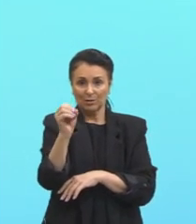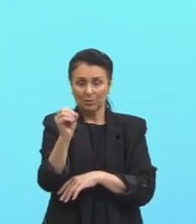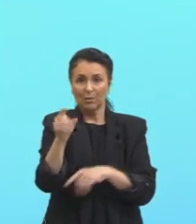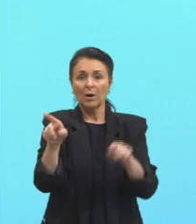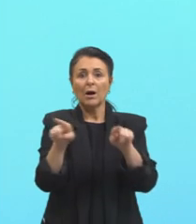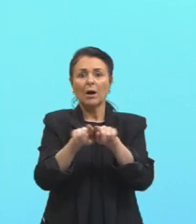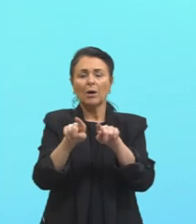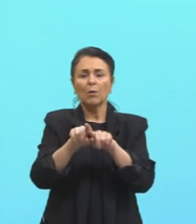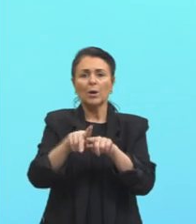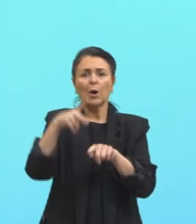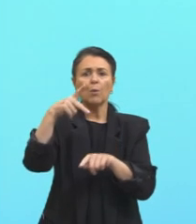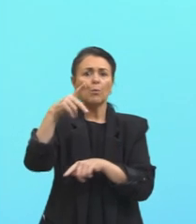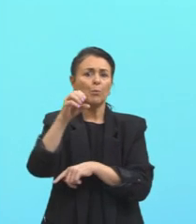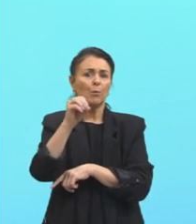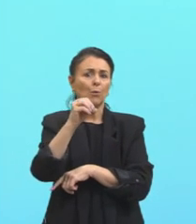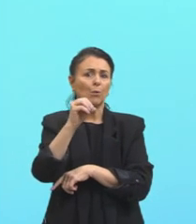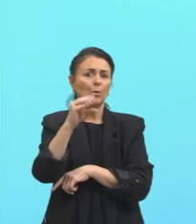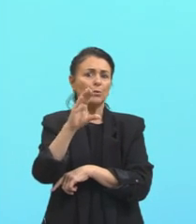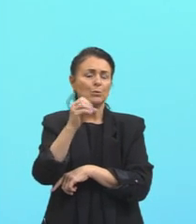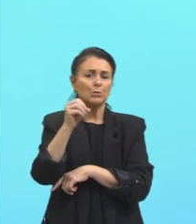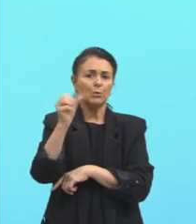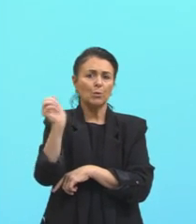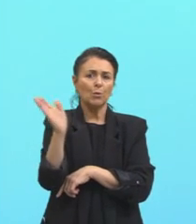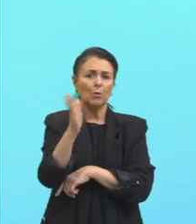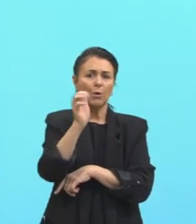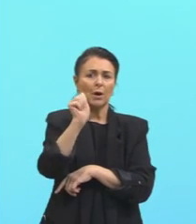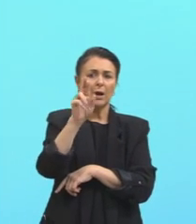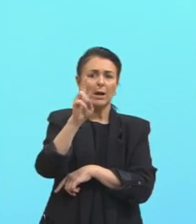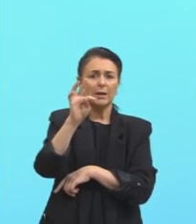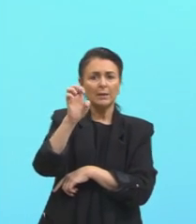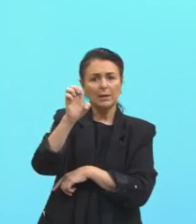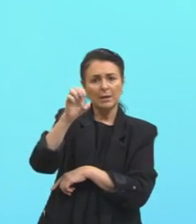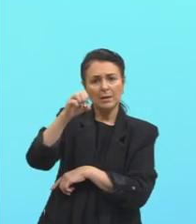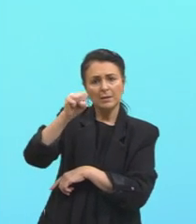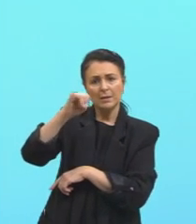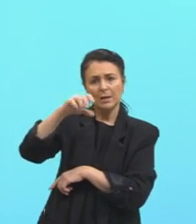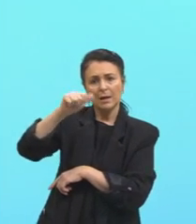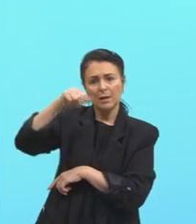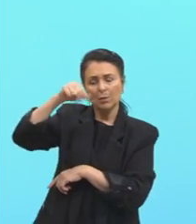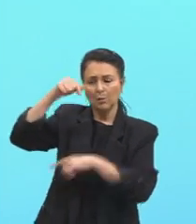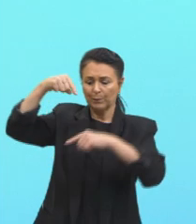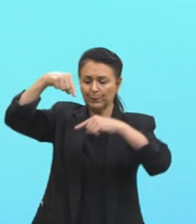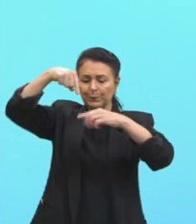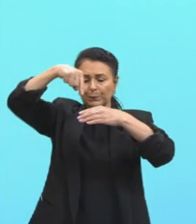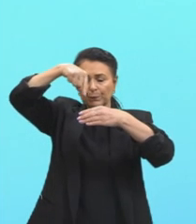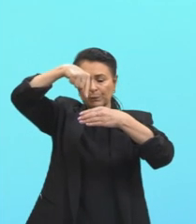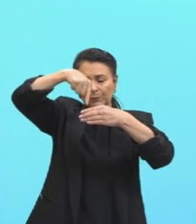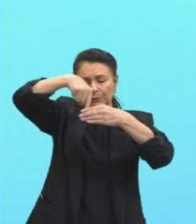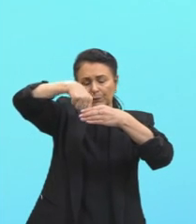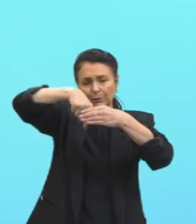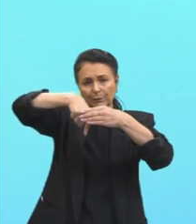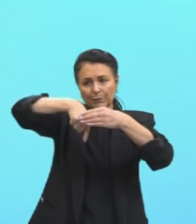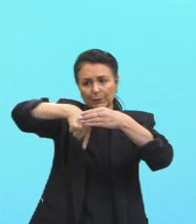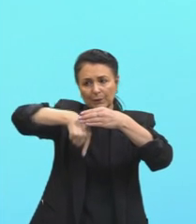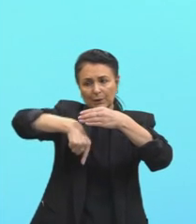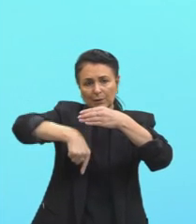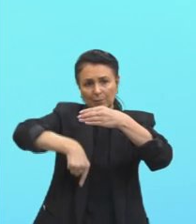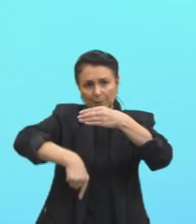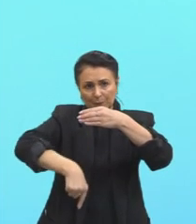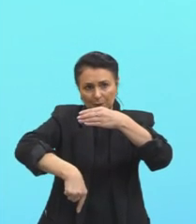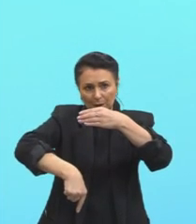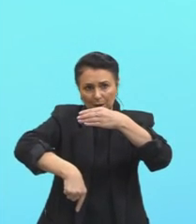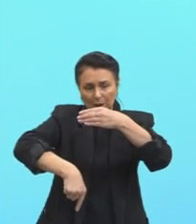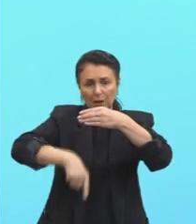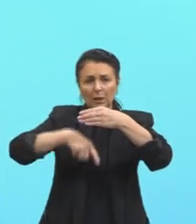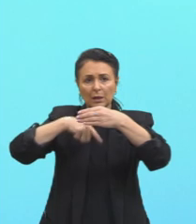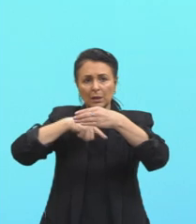poço artesiano que que é um poço comum é um poço não artesiano vamos ver assentar o poço artesiano ó mostra bem direitinho aqui